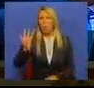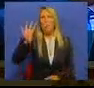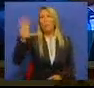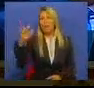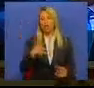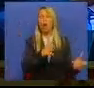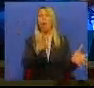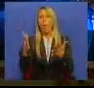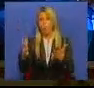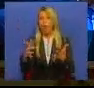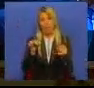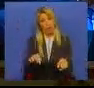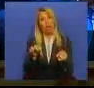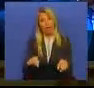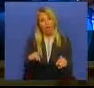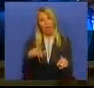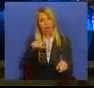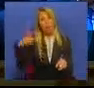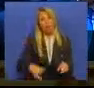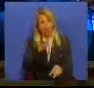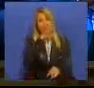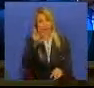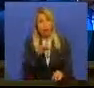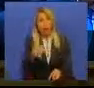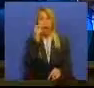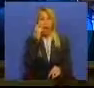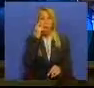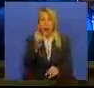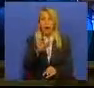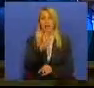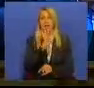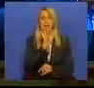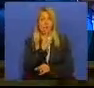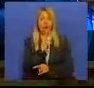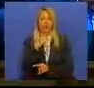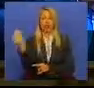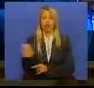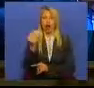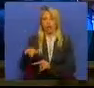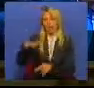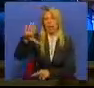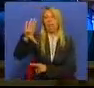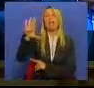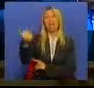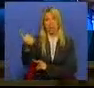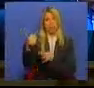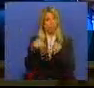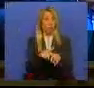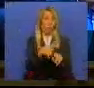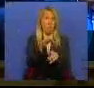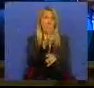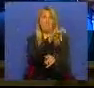as famílias, os pais dos jovens de 15 anos, são os que são verificados pelo PISA,